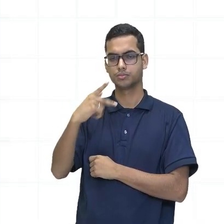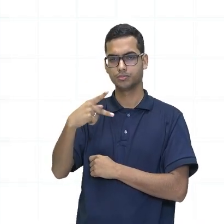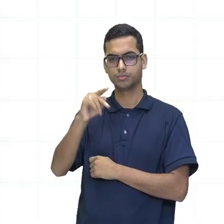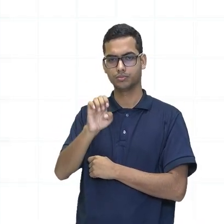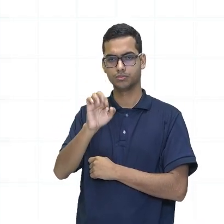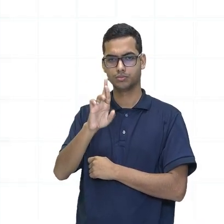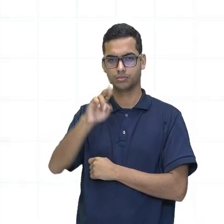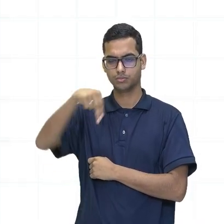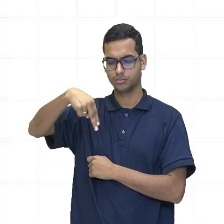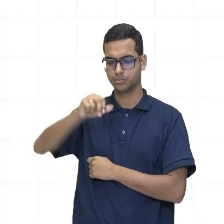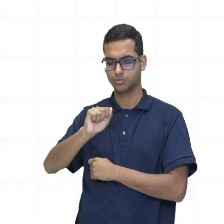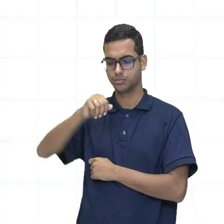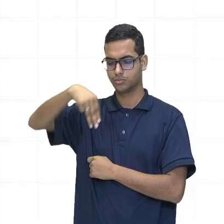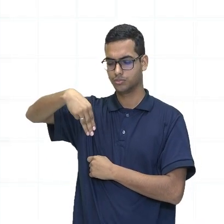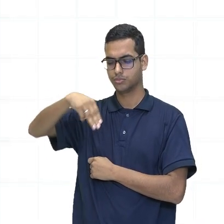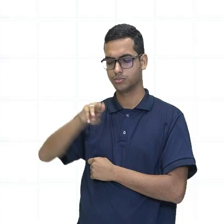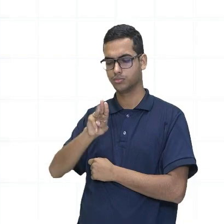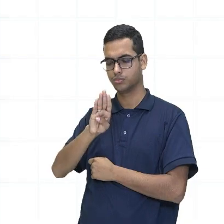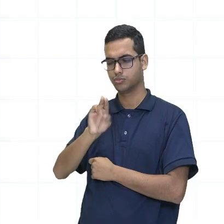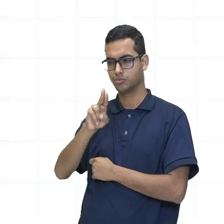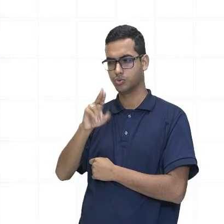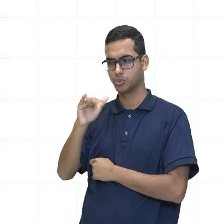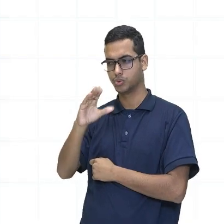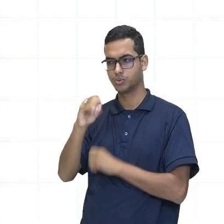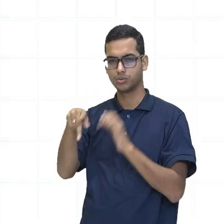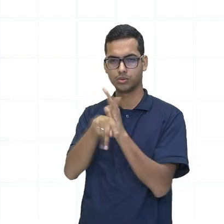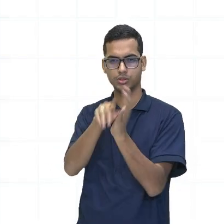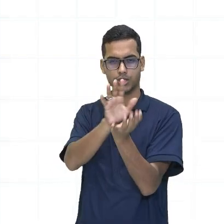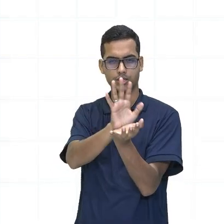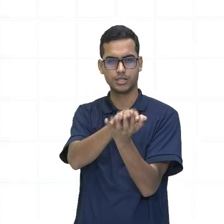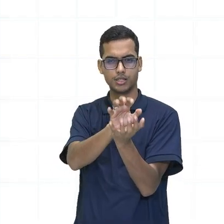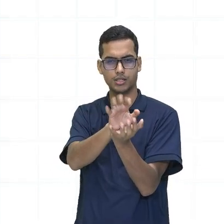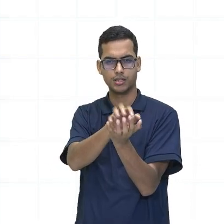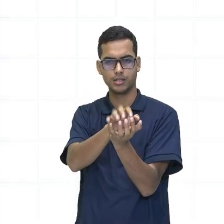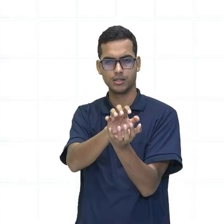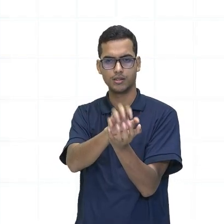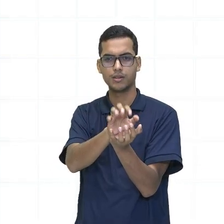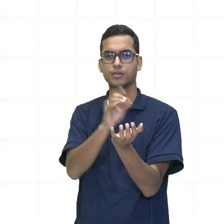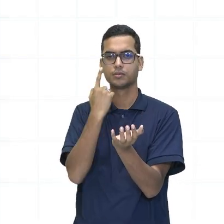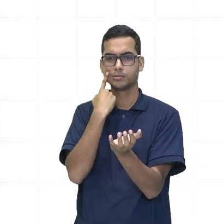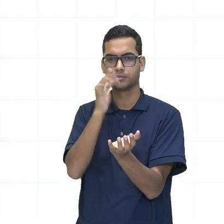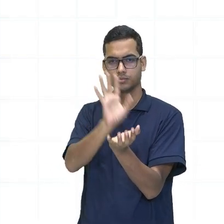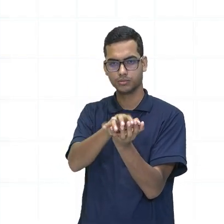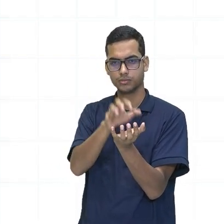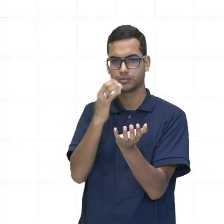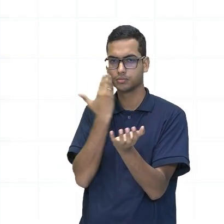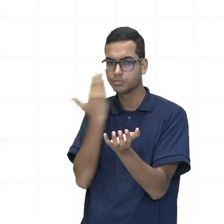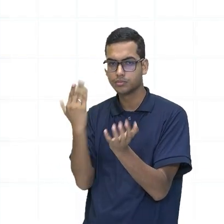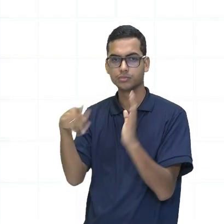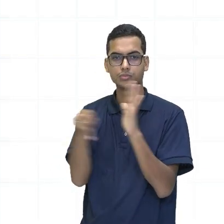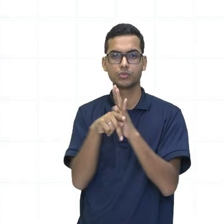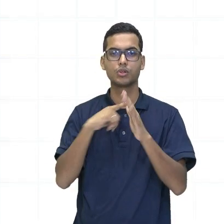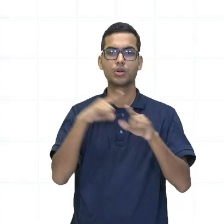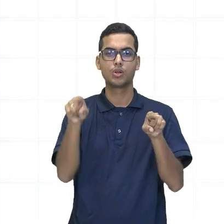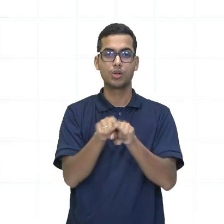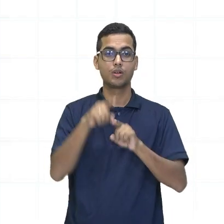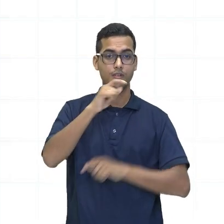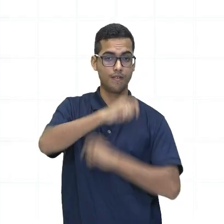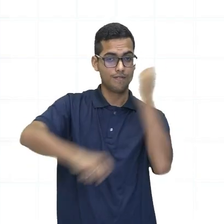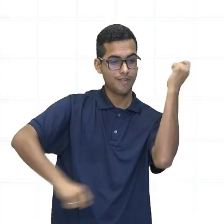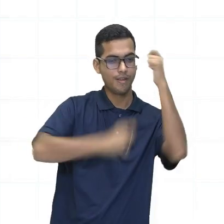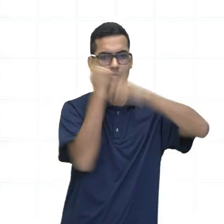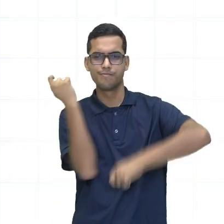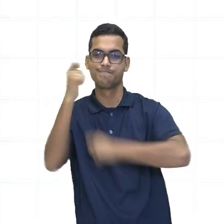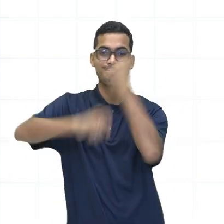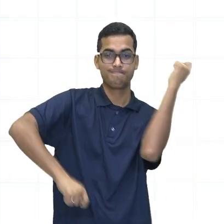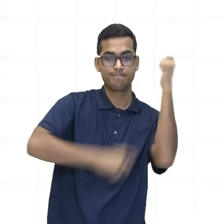predominam os clubes de frevo, os blocos de pau de corda e os bonecos gigantes, muito tradicional em